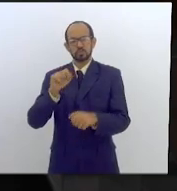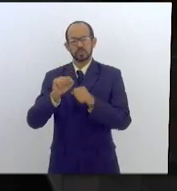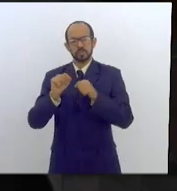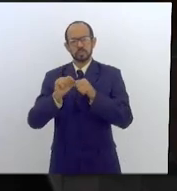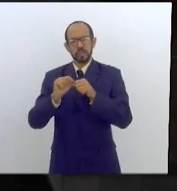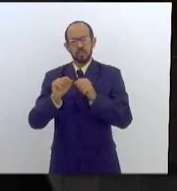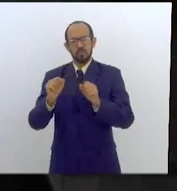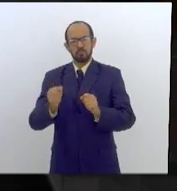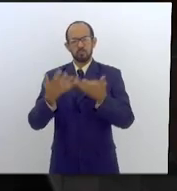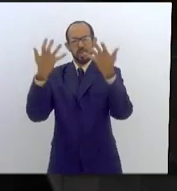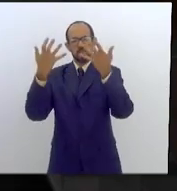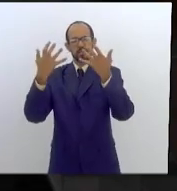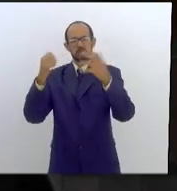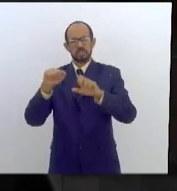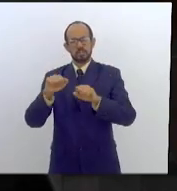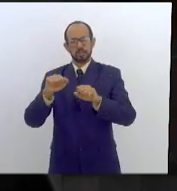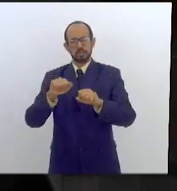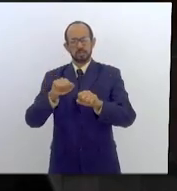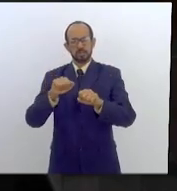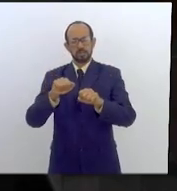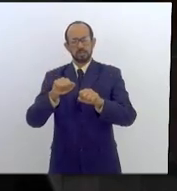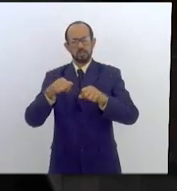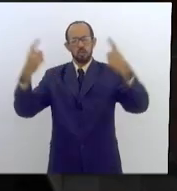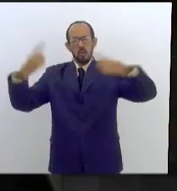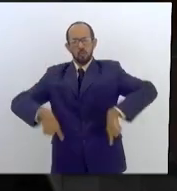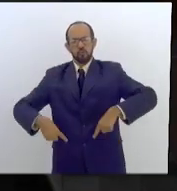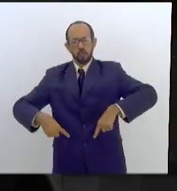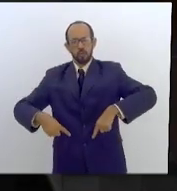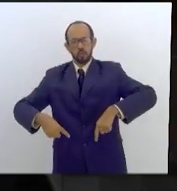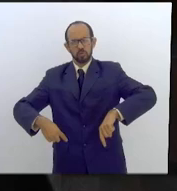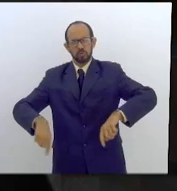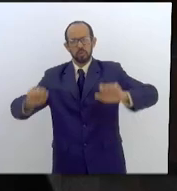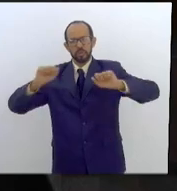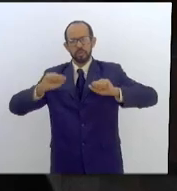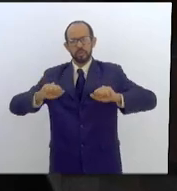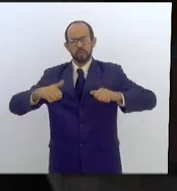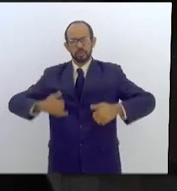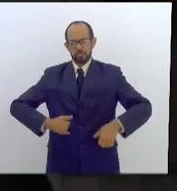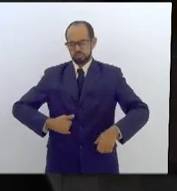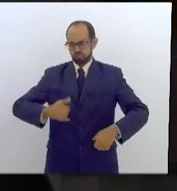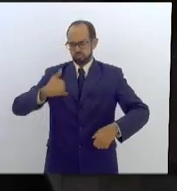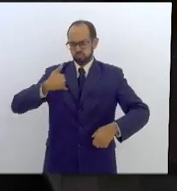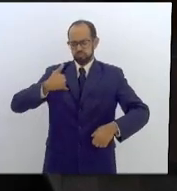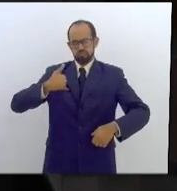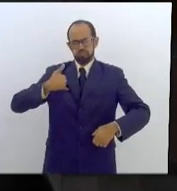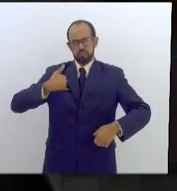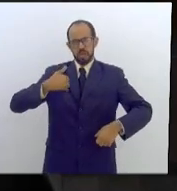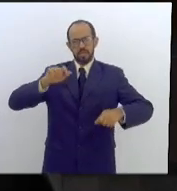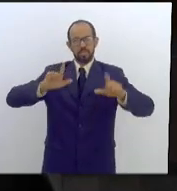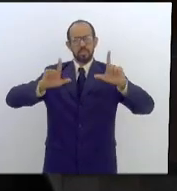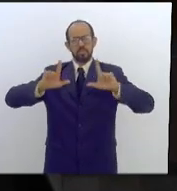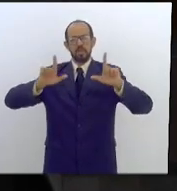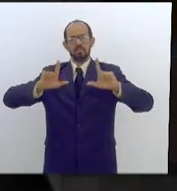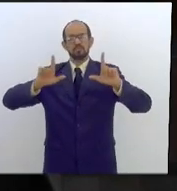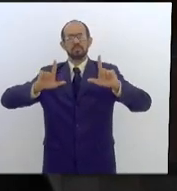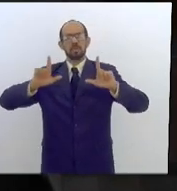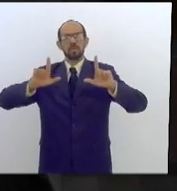confronto e exposição de mídia principalmente